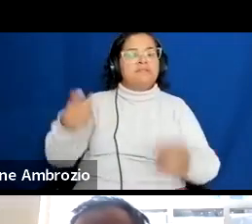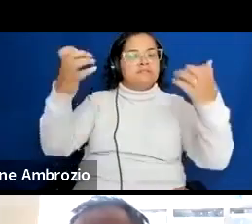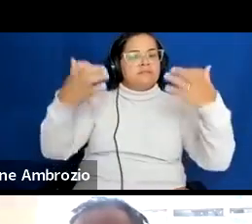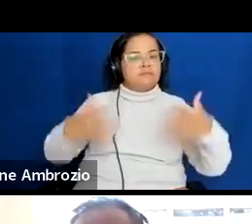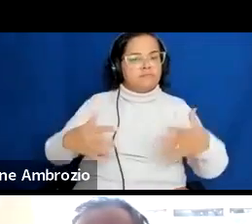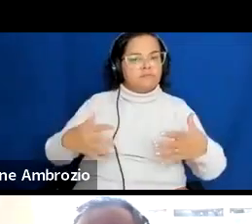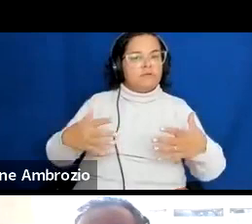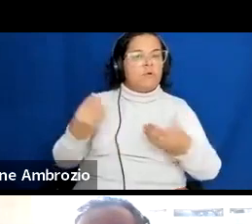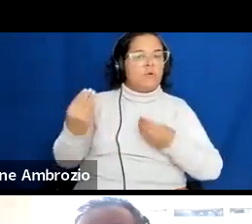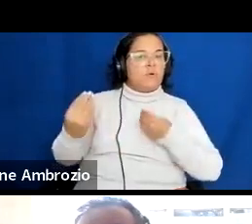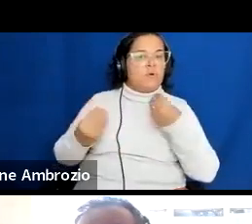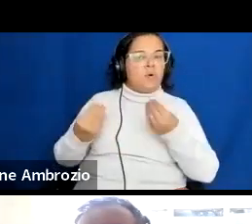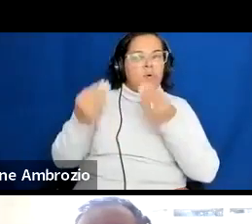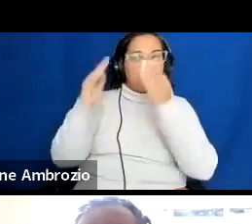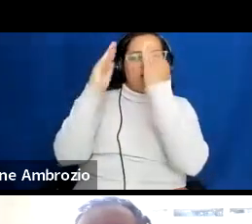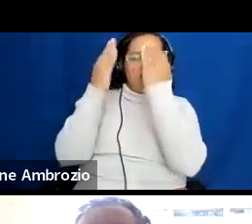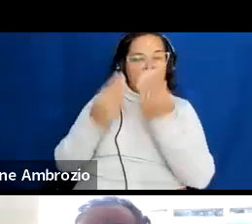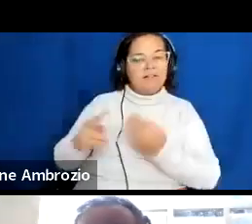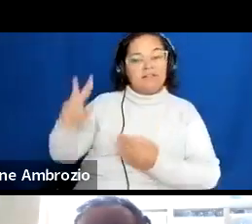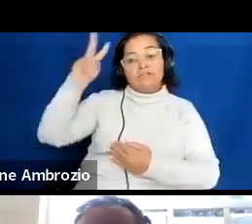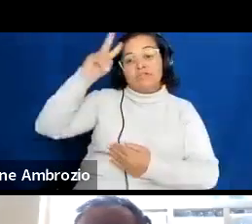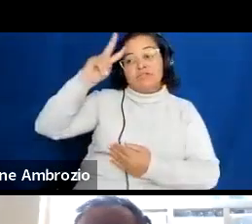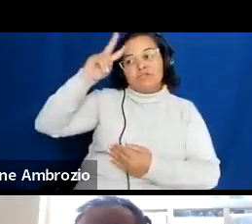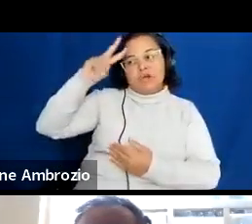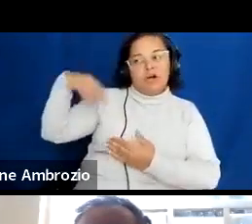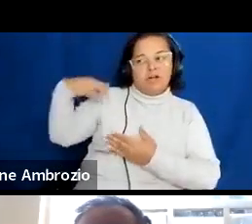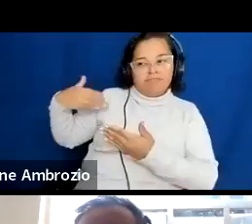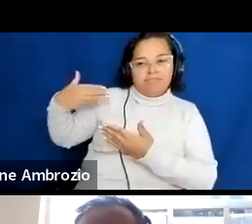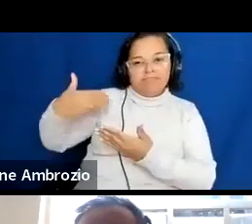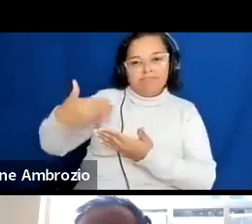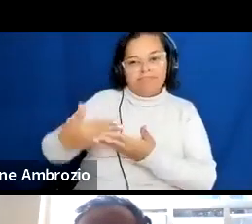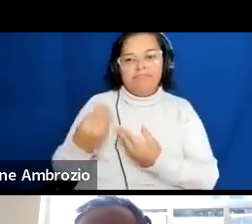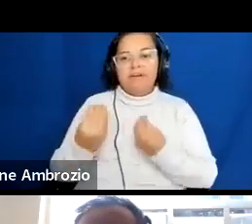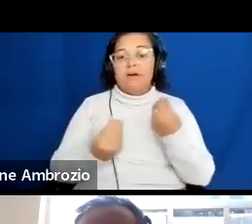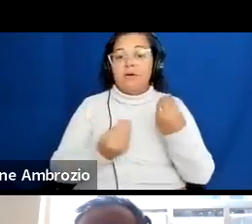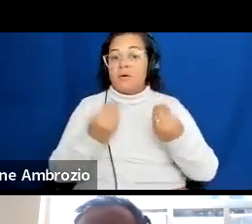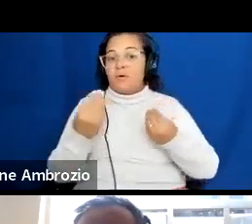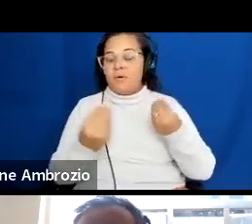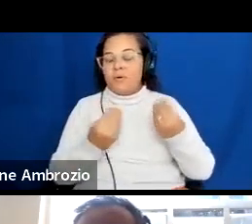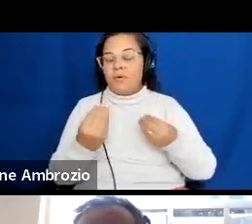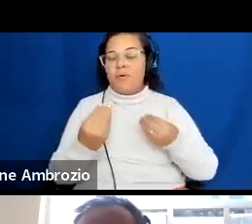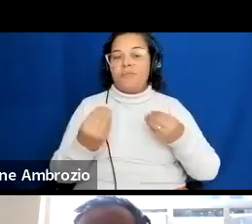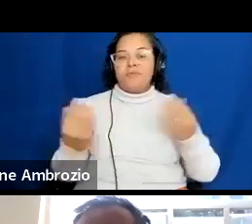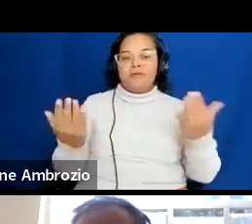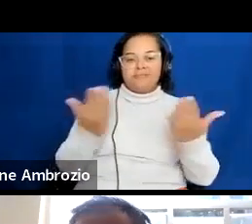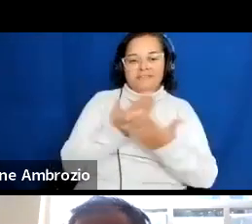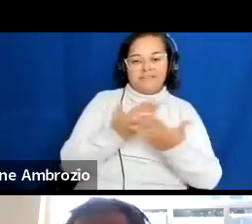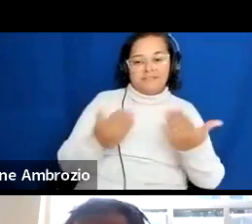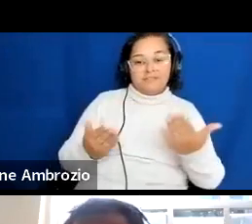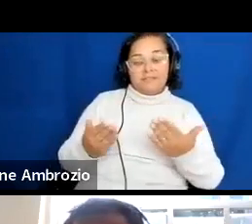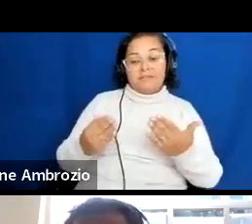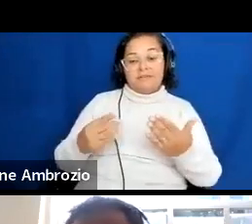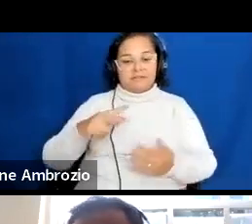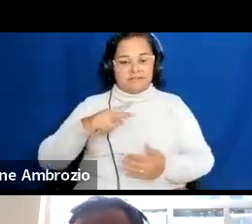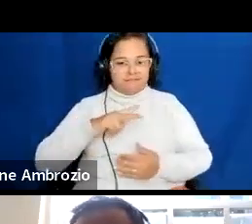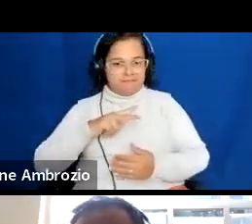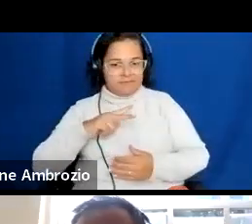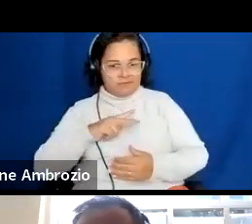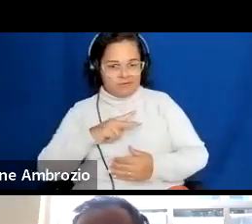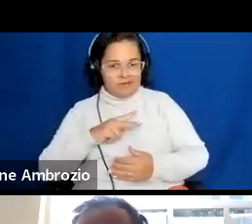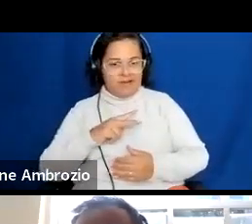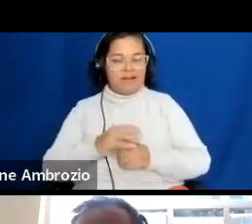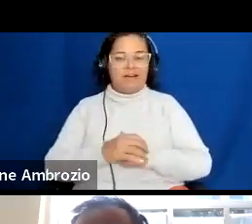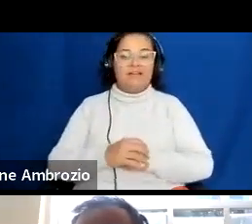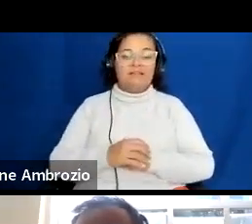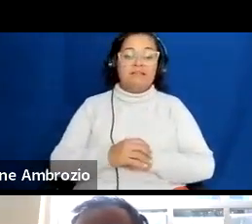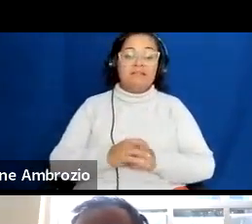do Marx sobre o feudalismo e sobre como as relações pessoais e produtivas eram mais diretas, enquanto no